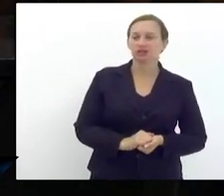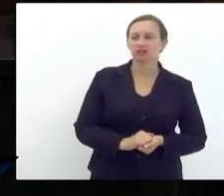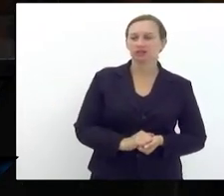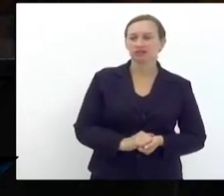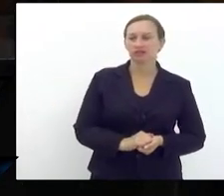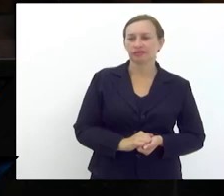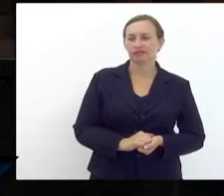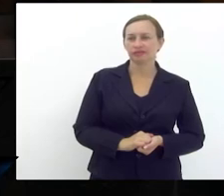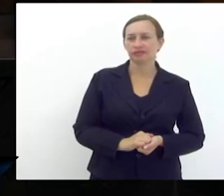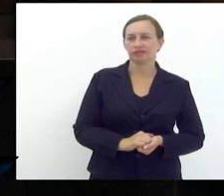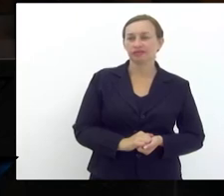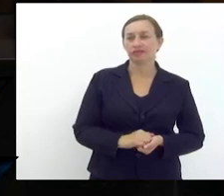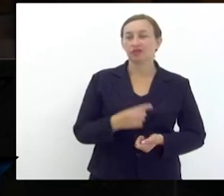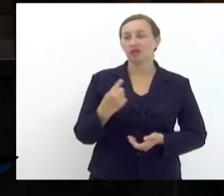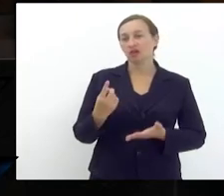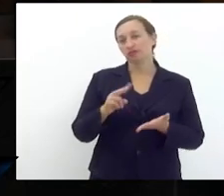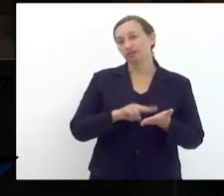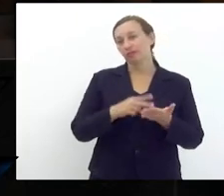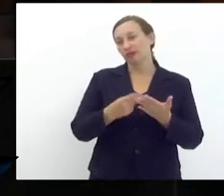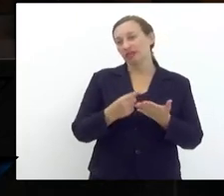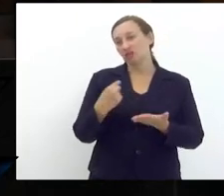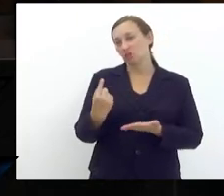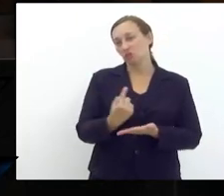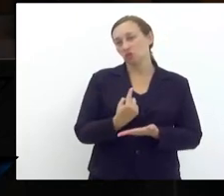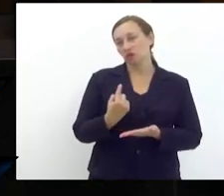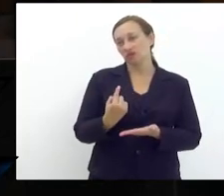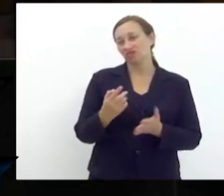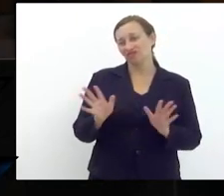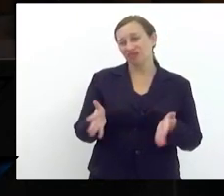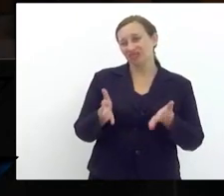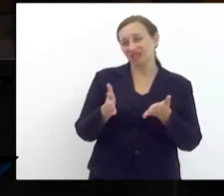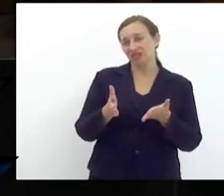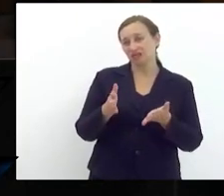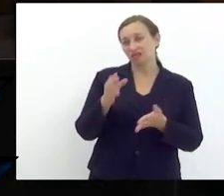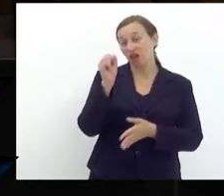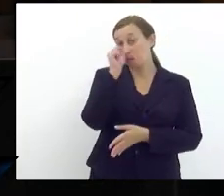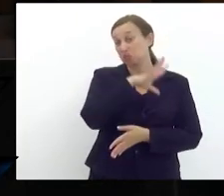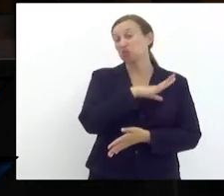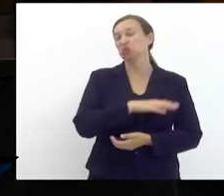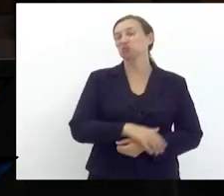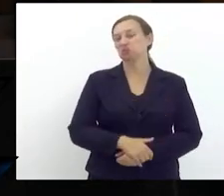na nossa interpretação uma iniciativa abusiva